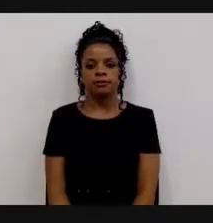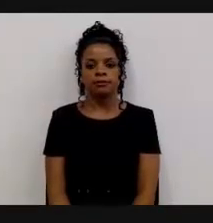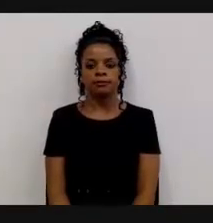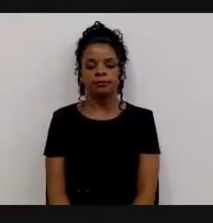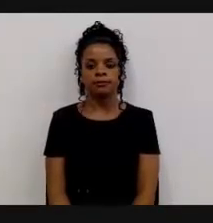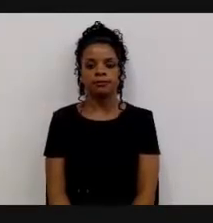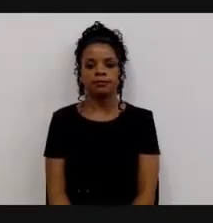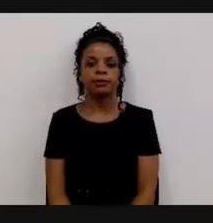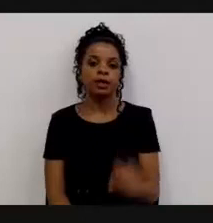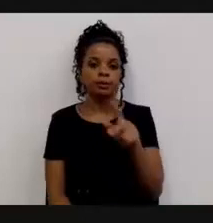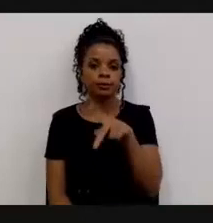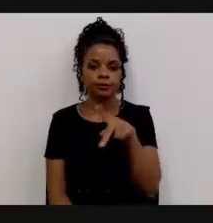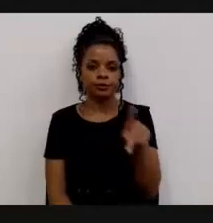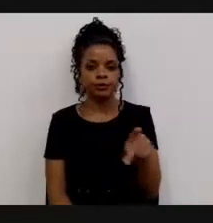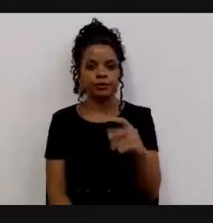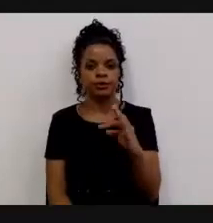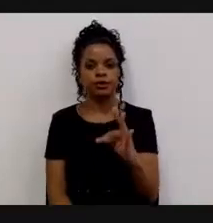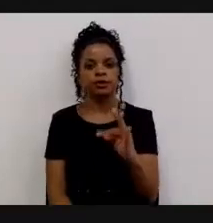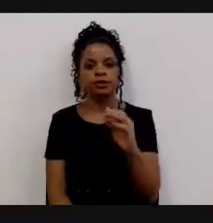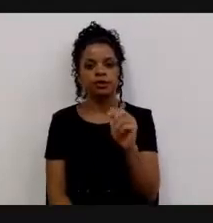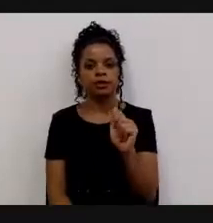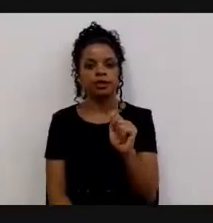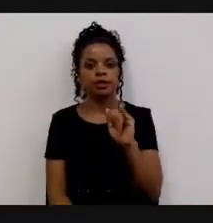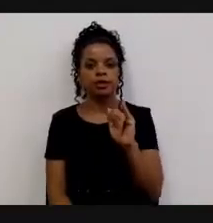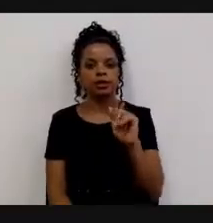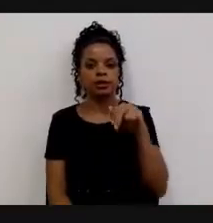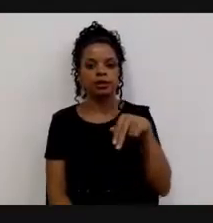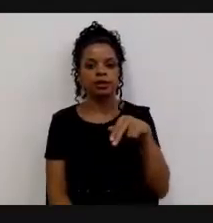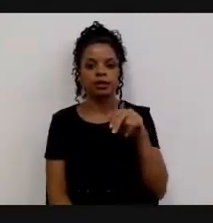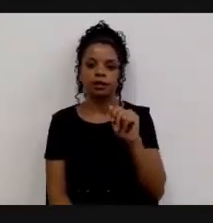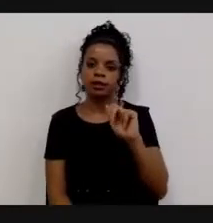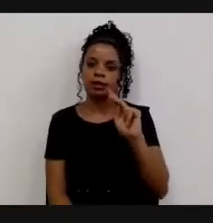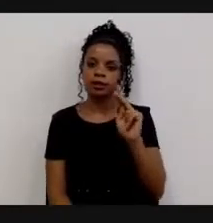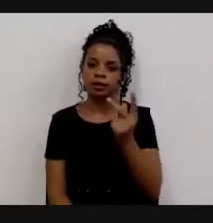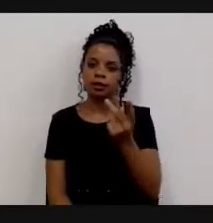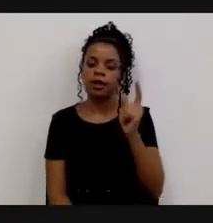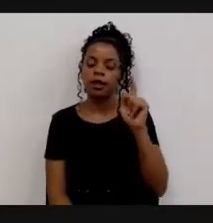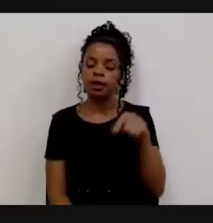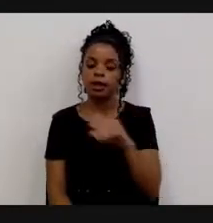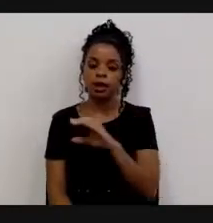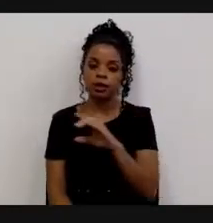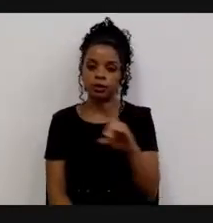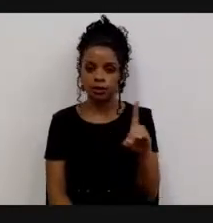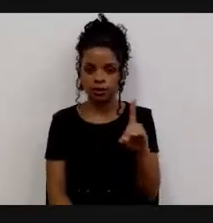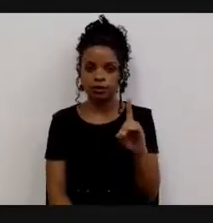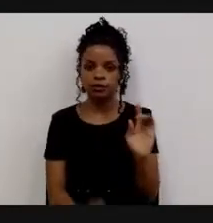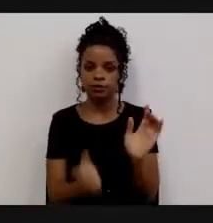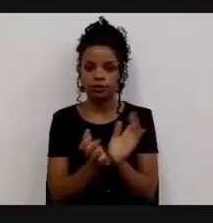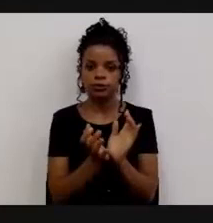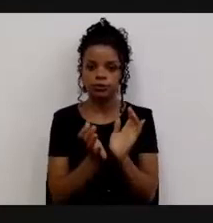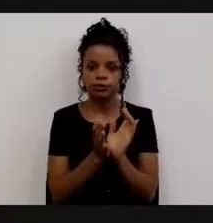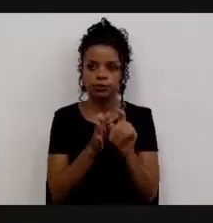A professora Tainá, ela é a coordenadora do grupo de pesquisa, ela que iniciou